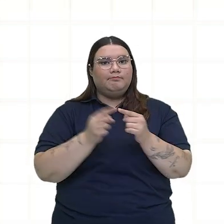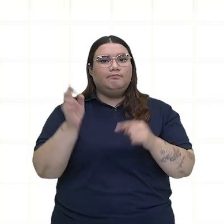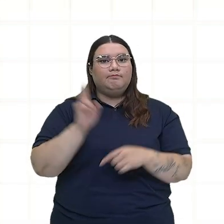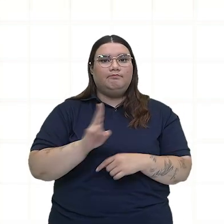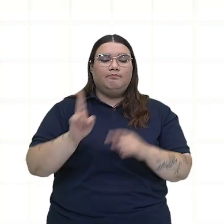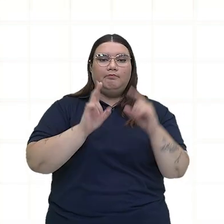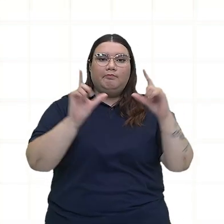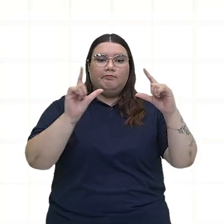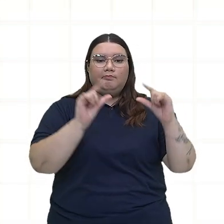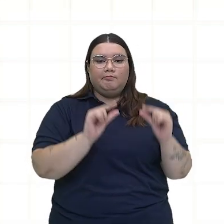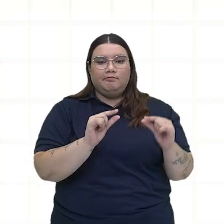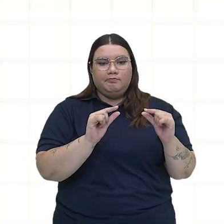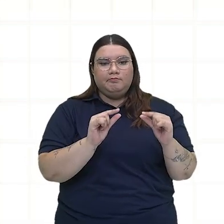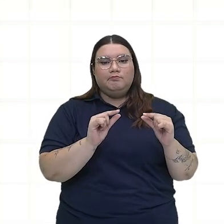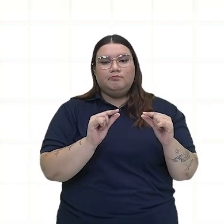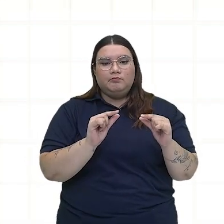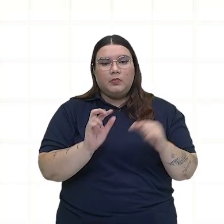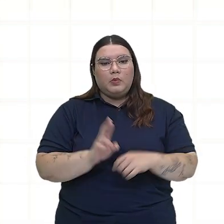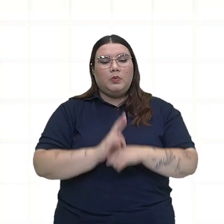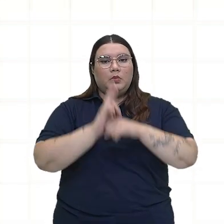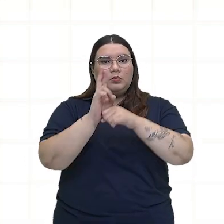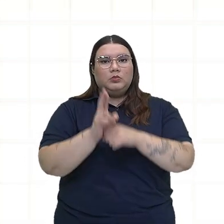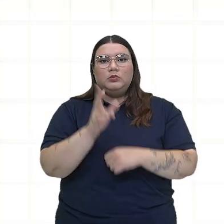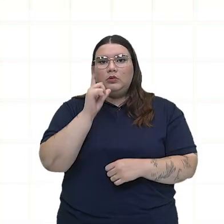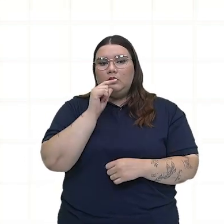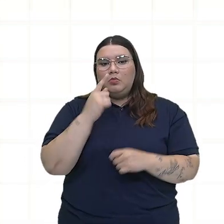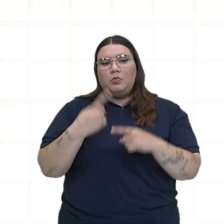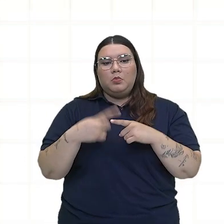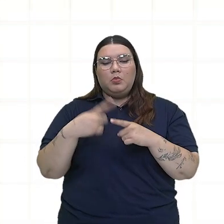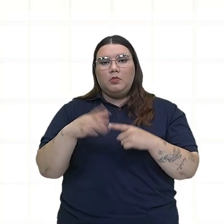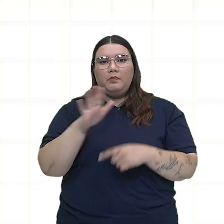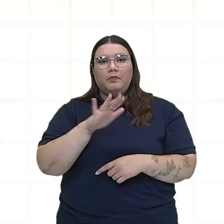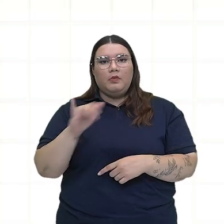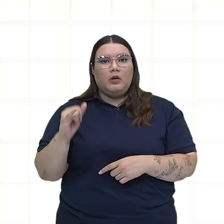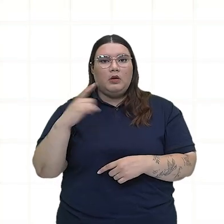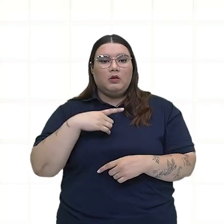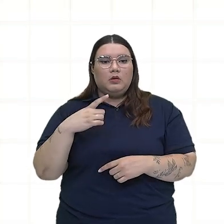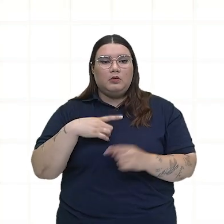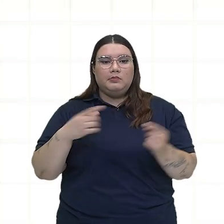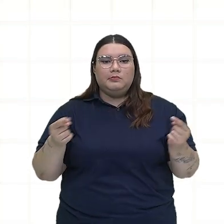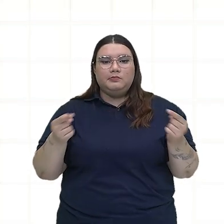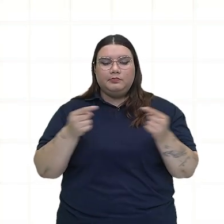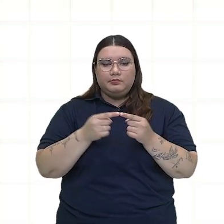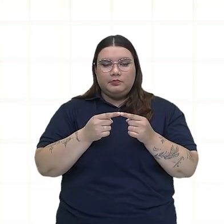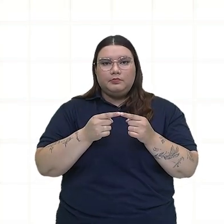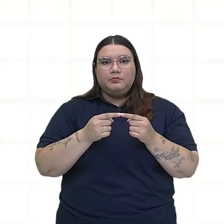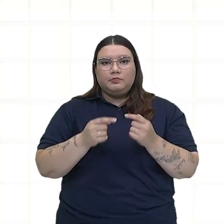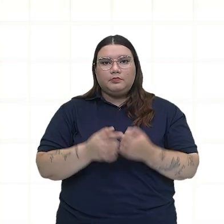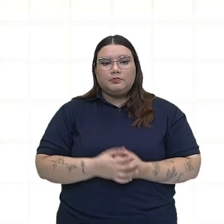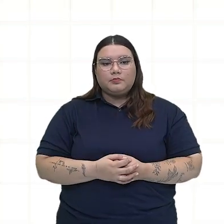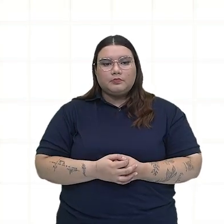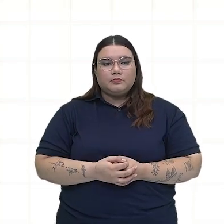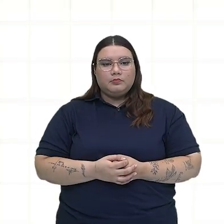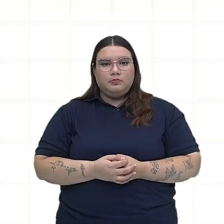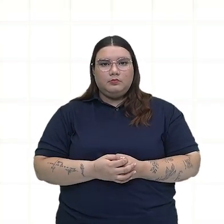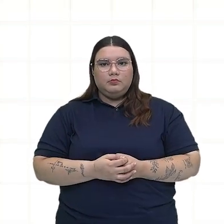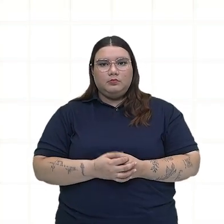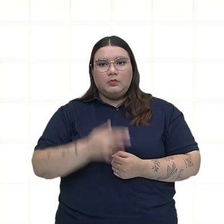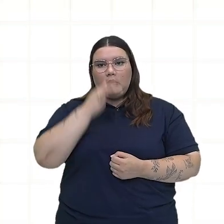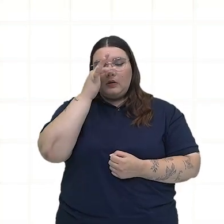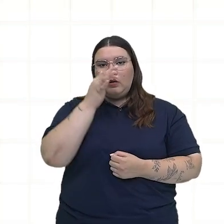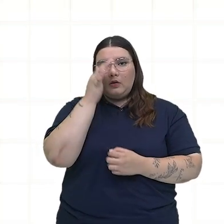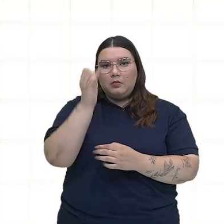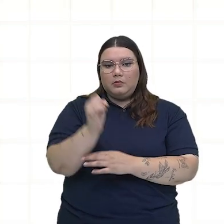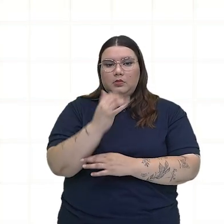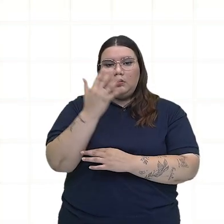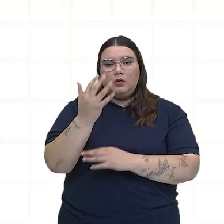utilizando o menor esse recurso da água, porque ela vai direto, né, nas raízes apenas da planta, e não na planta